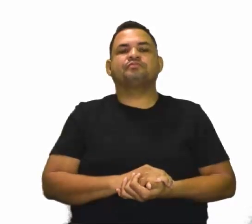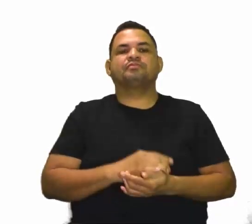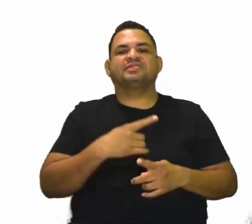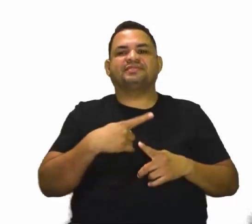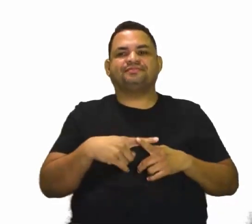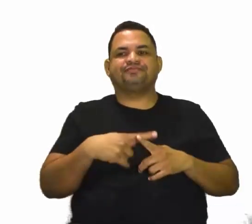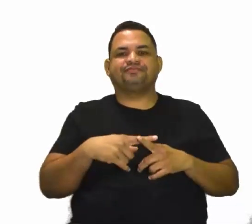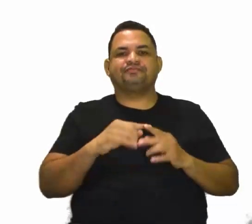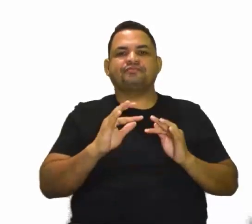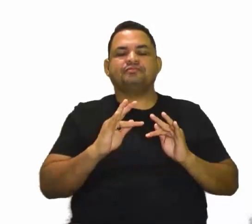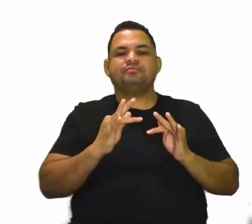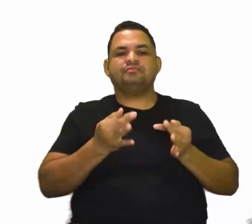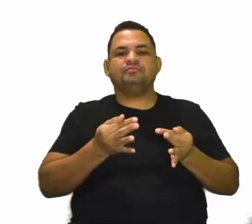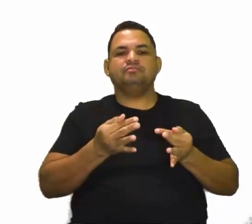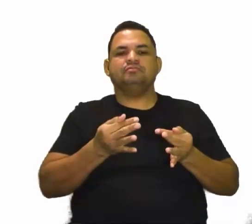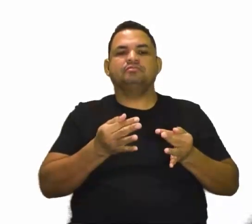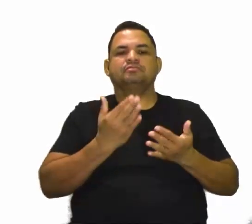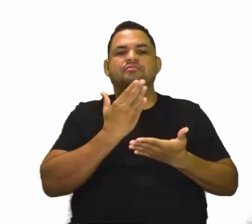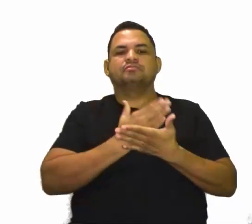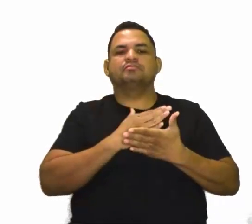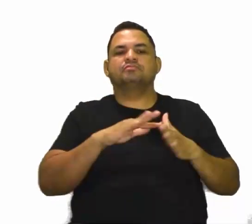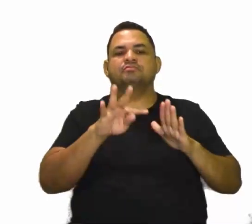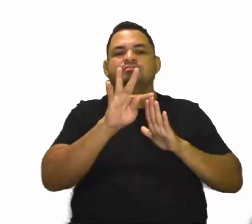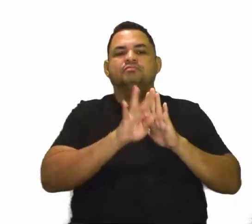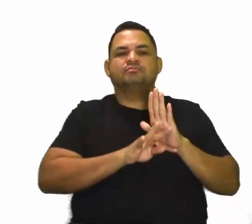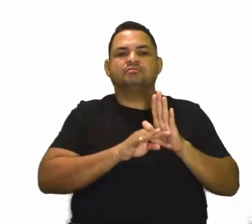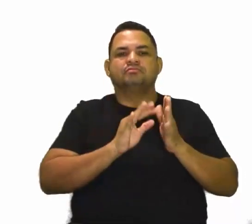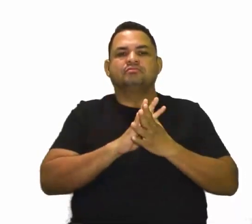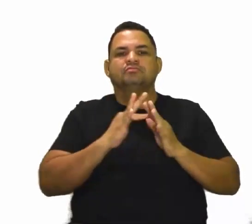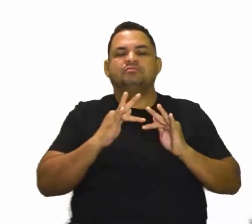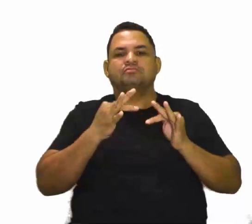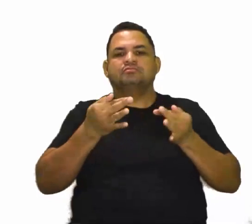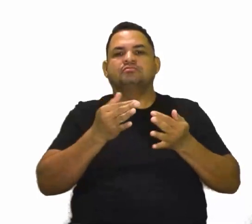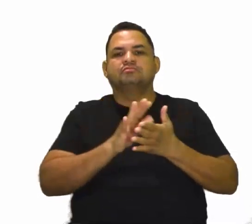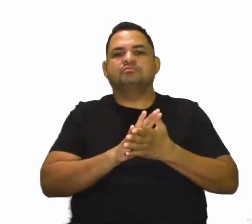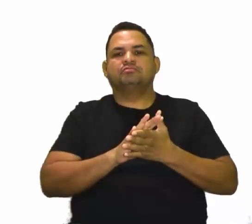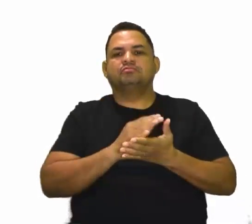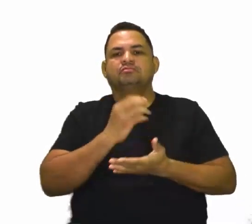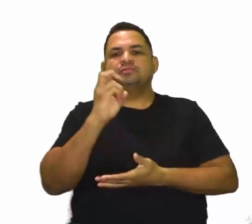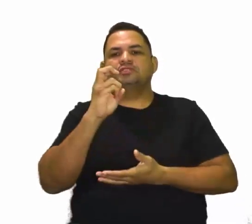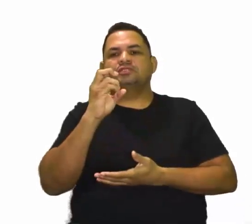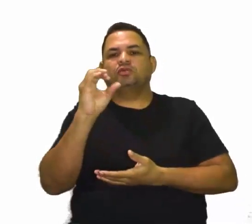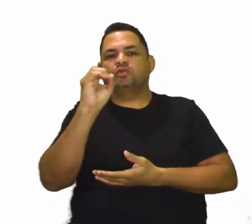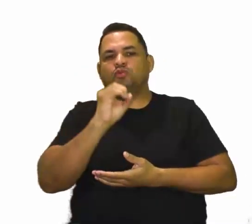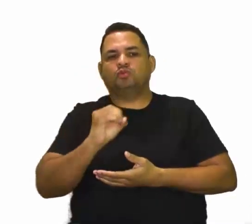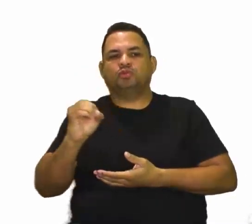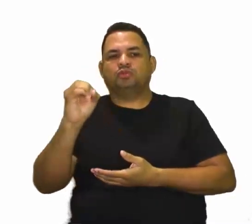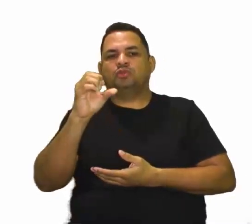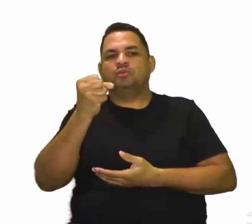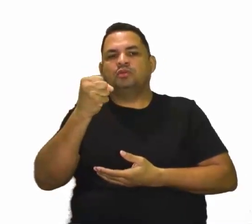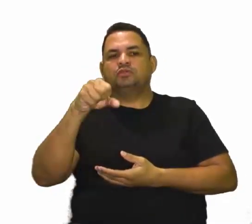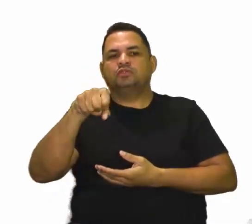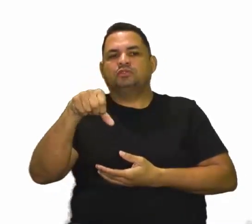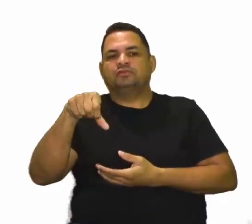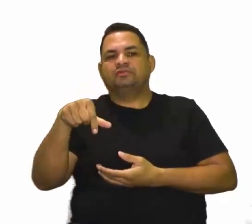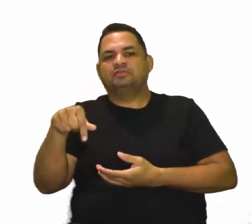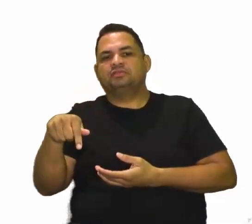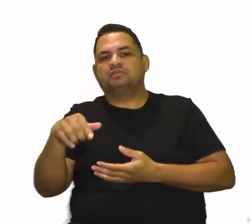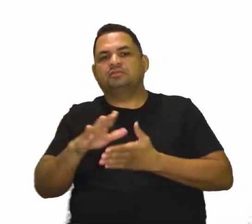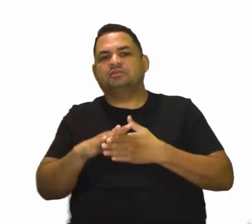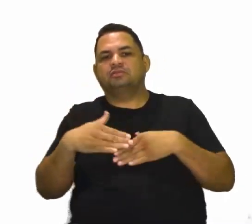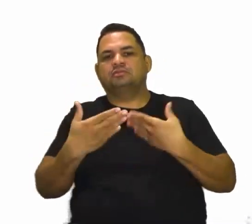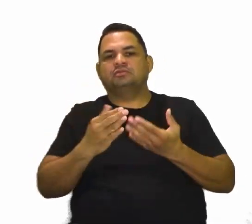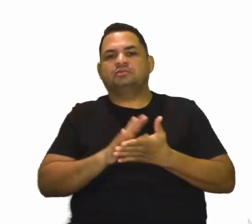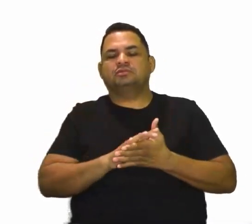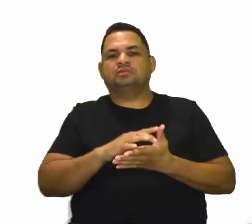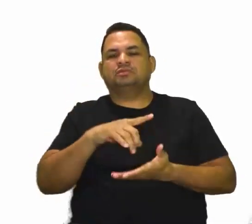ele termina o texto falando assim: finalmente caiu em 5 de outubro de 1897, com